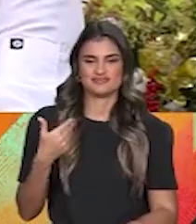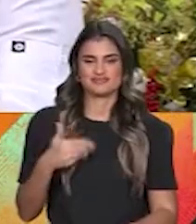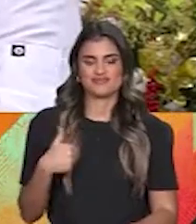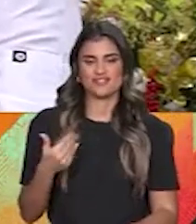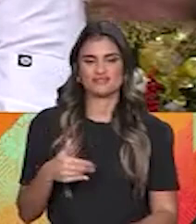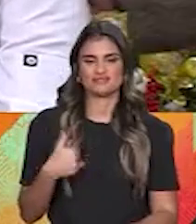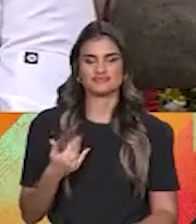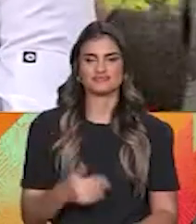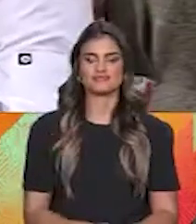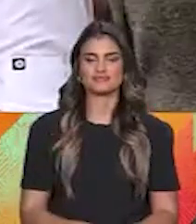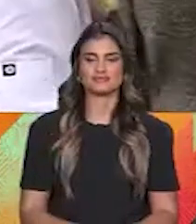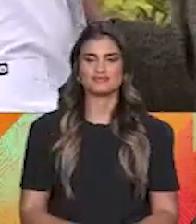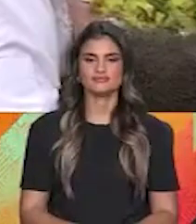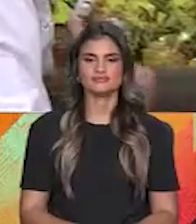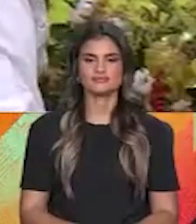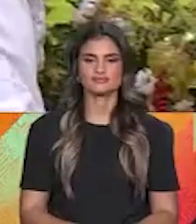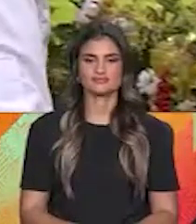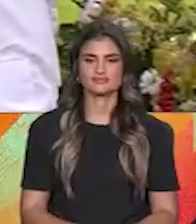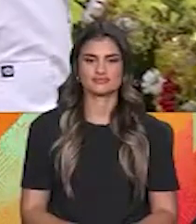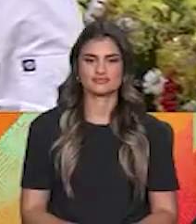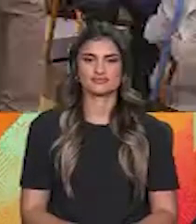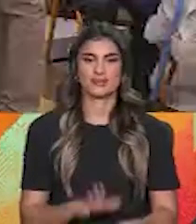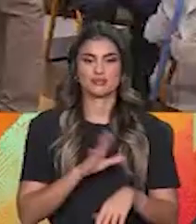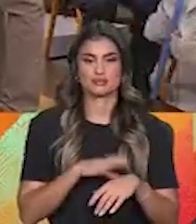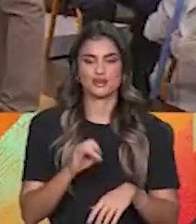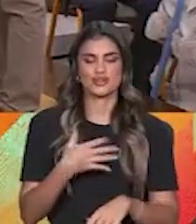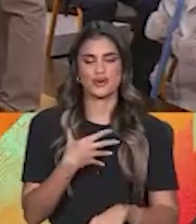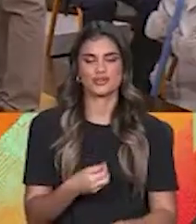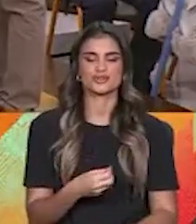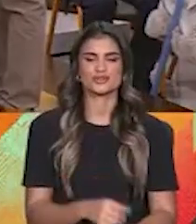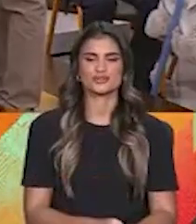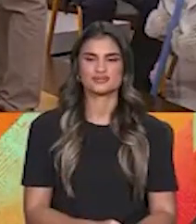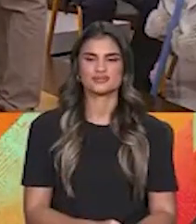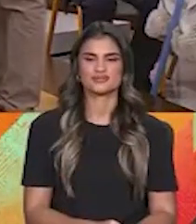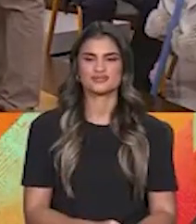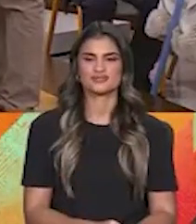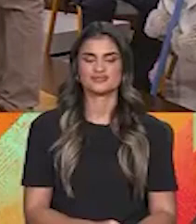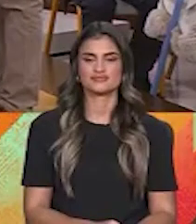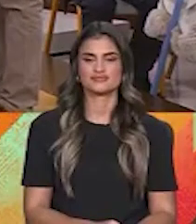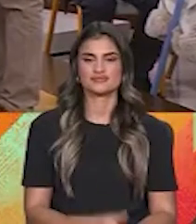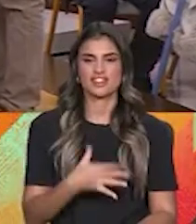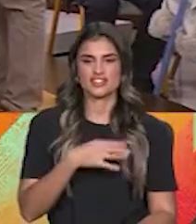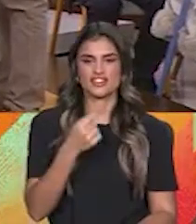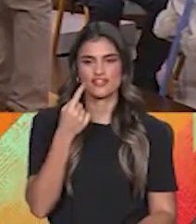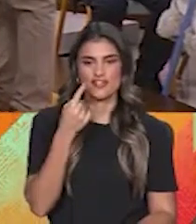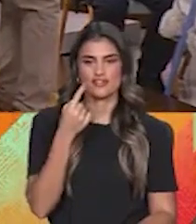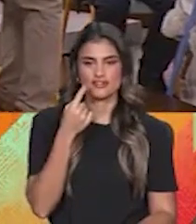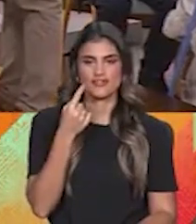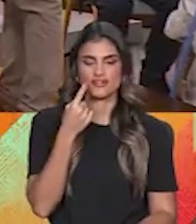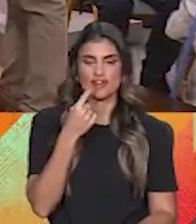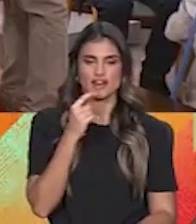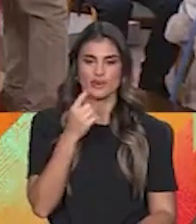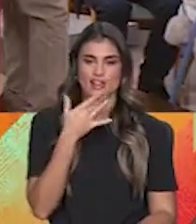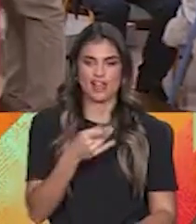mesmo. Uma questão de sorte, bom gosto. É sorte. É verdade. Querem parar? Só de favor. Deixa-me viver o Natal conforme eu gostar, se faz